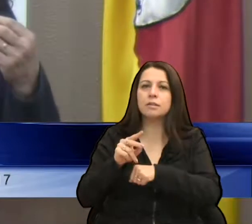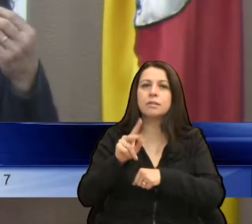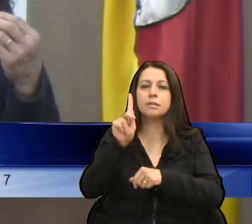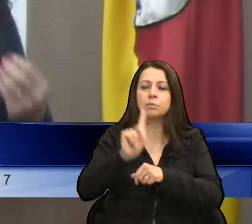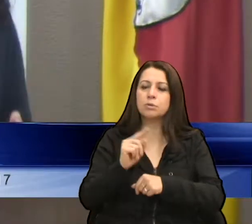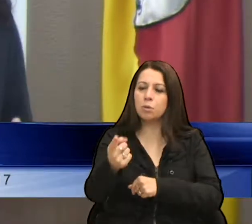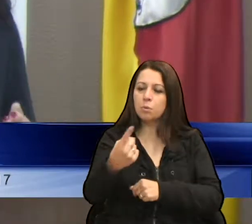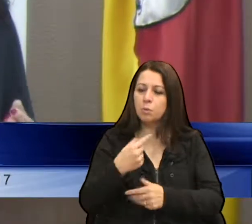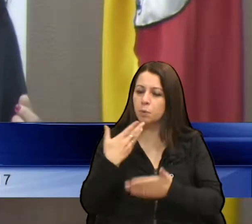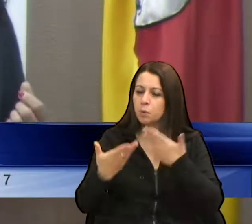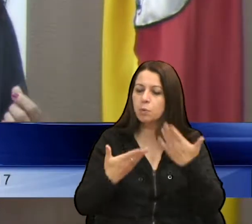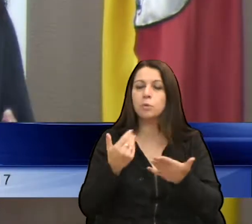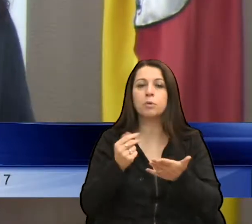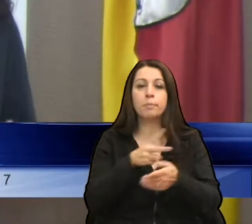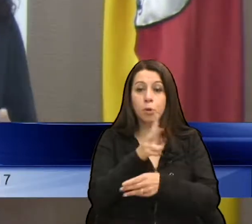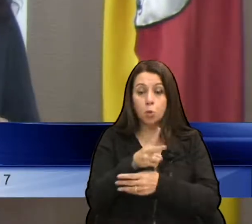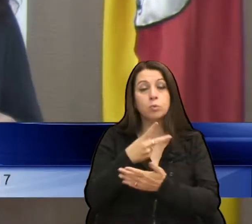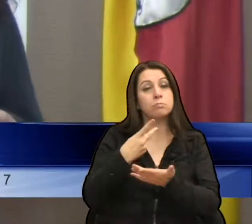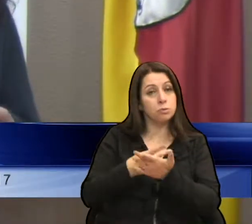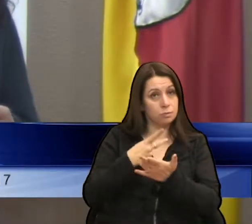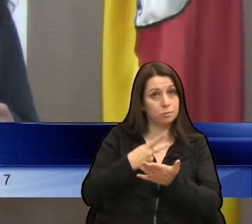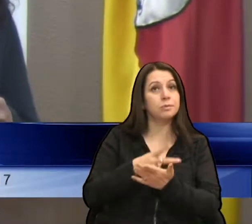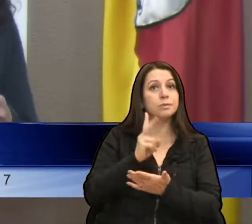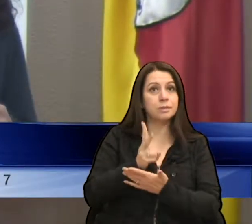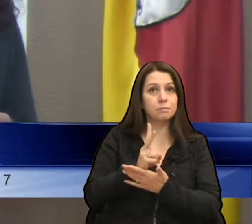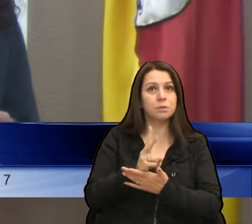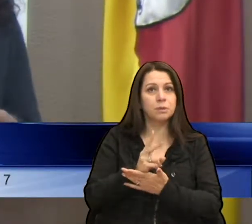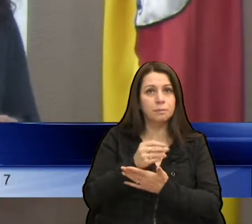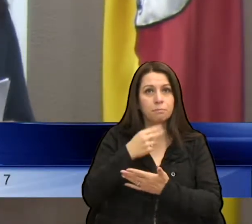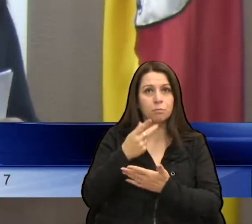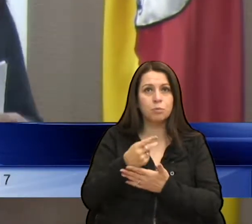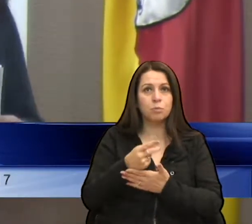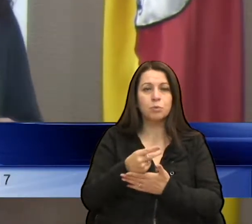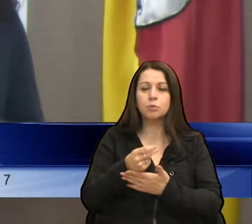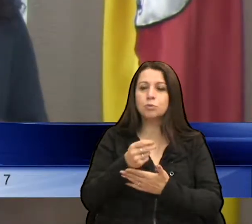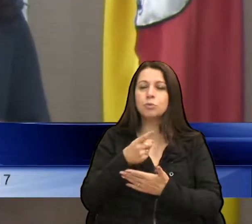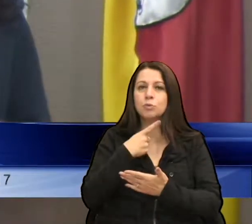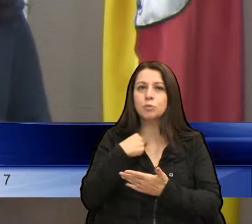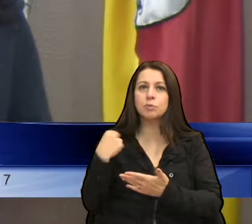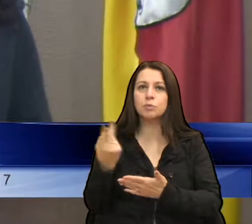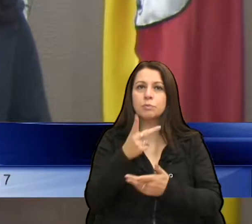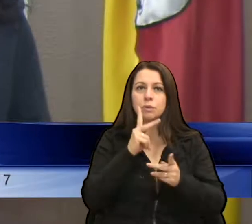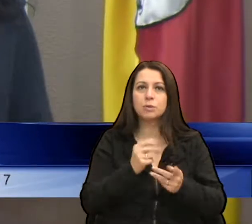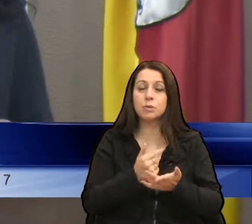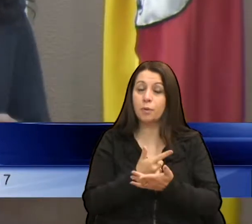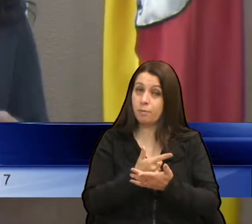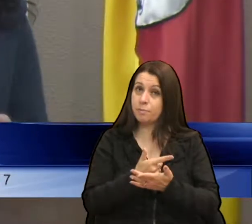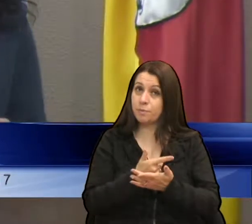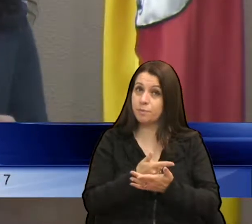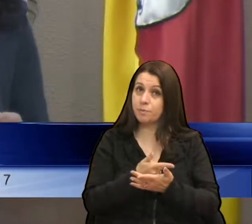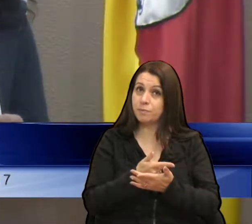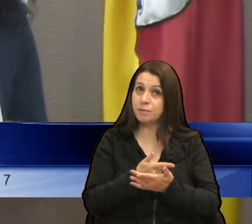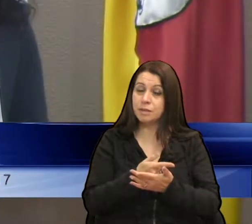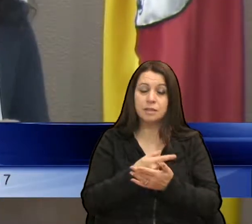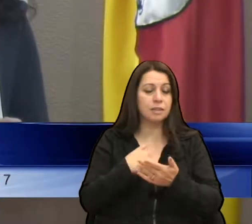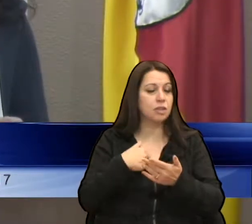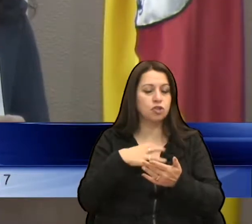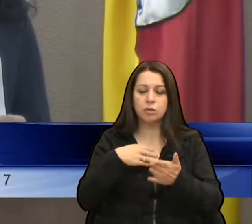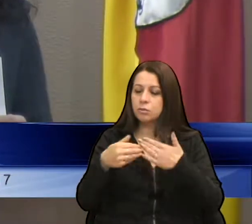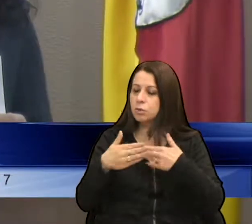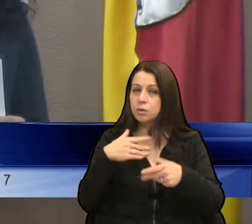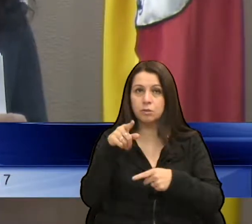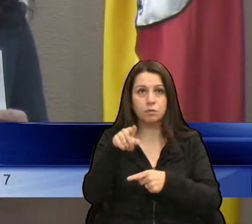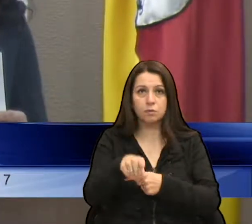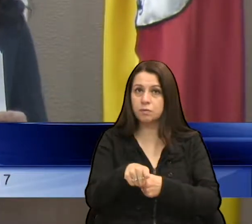que procuram os nossos produtos somos monte ensinados pelos nossos consumidores e de forma alguma ser